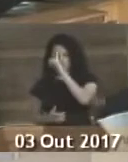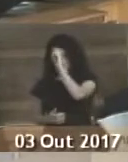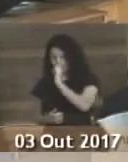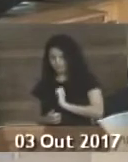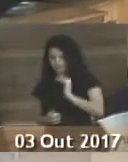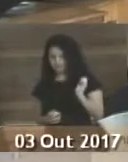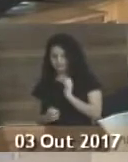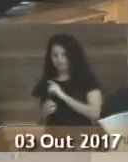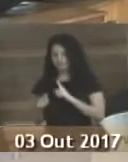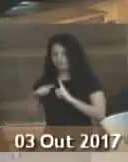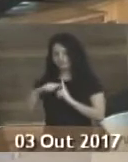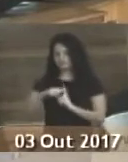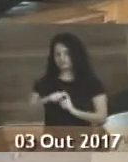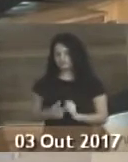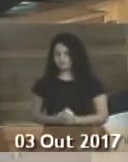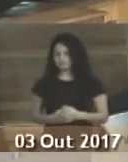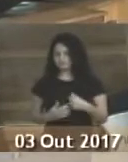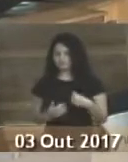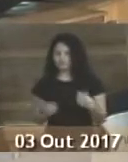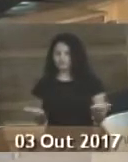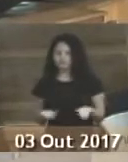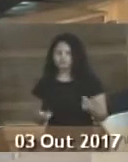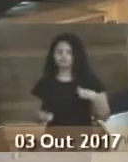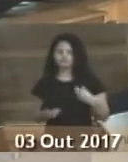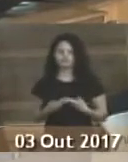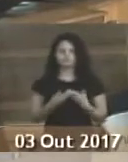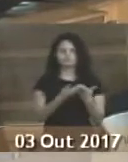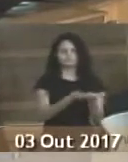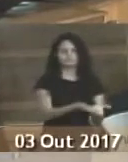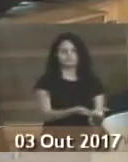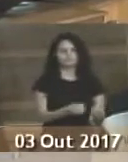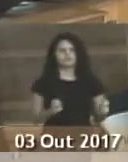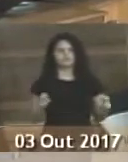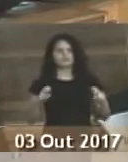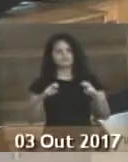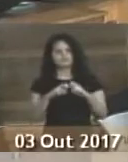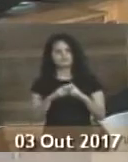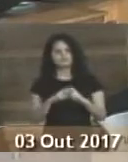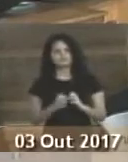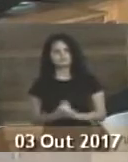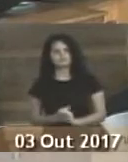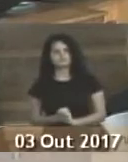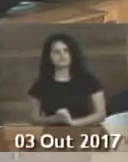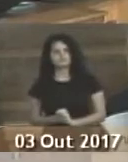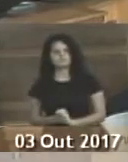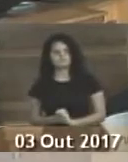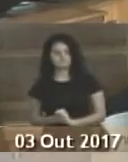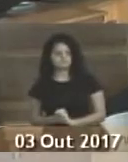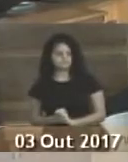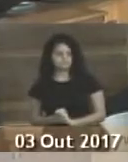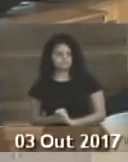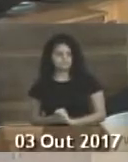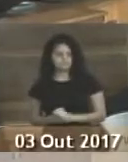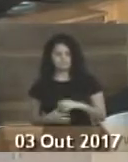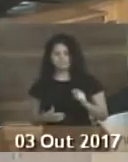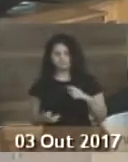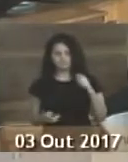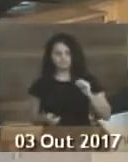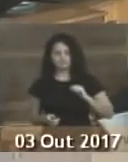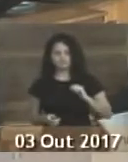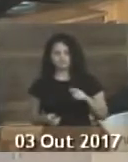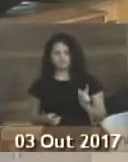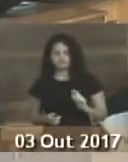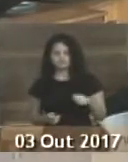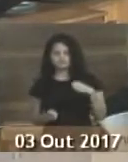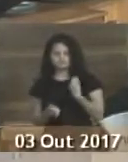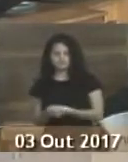doando essa cruz para essa casa legislativa, deixando bem claro que é por doação, essa casa não pagou um centavo, fiz questão de doar, e que